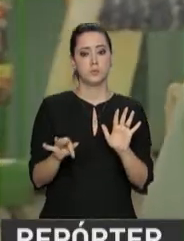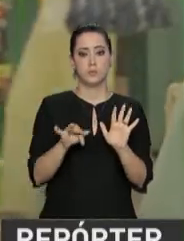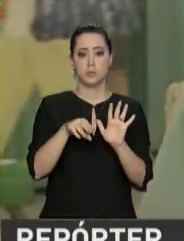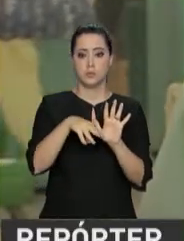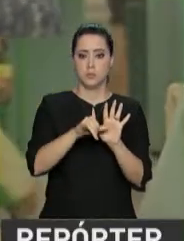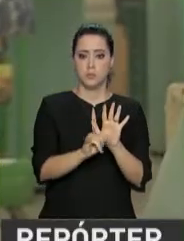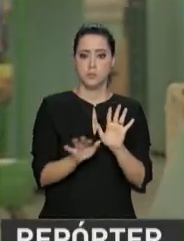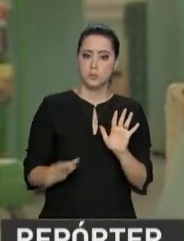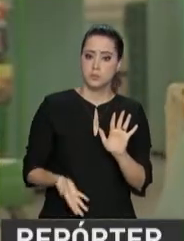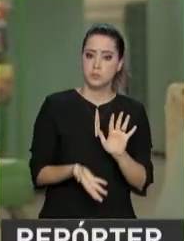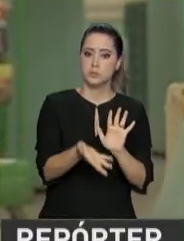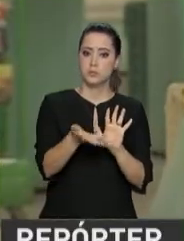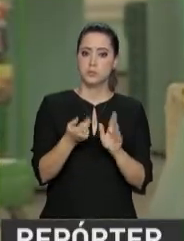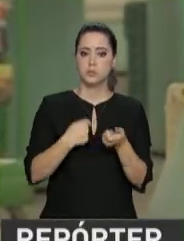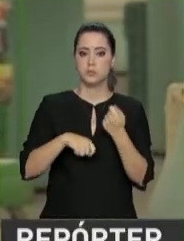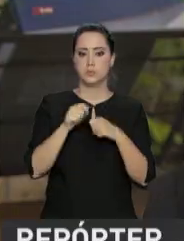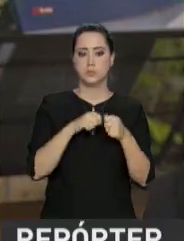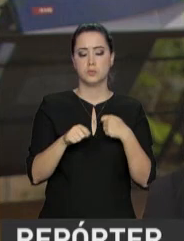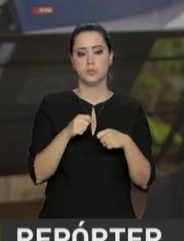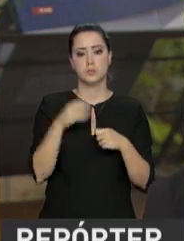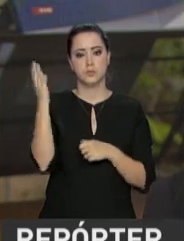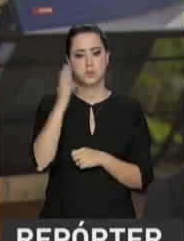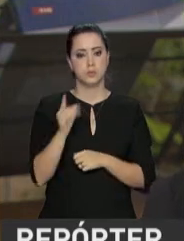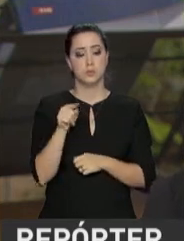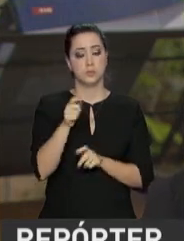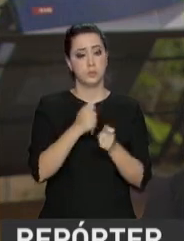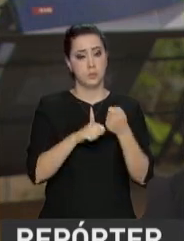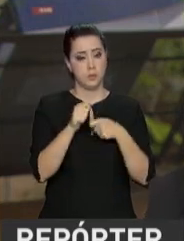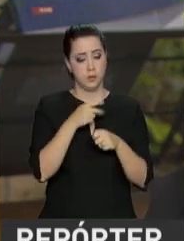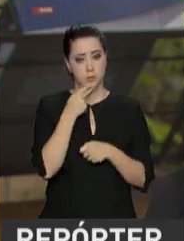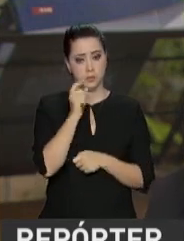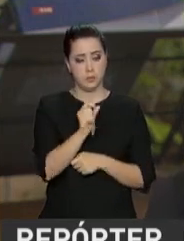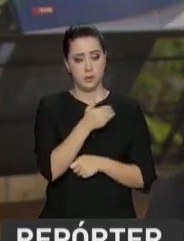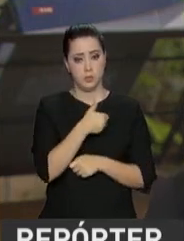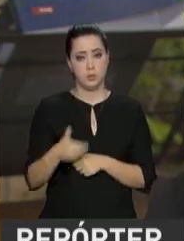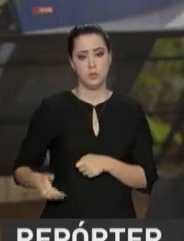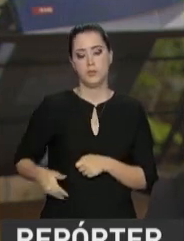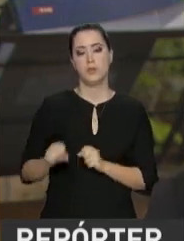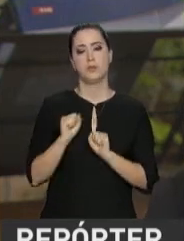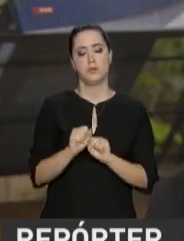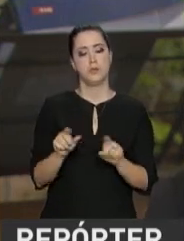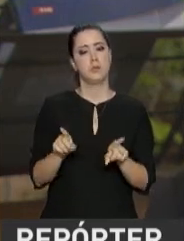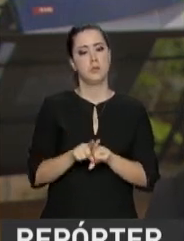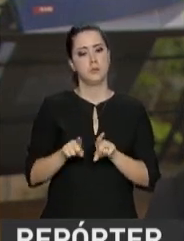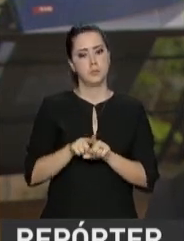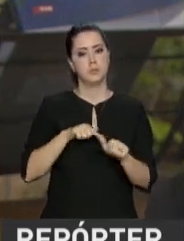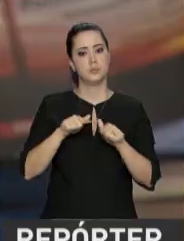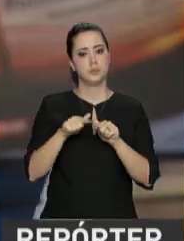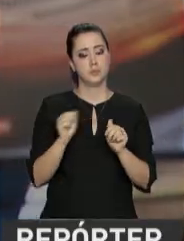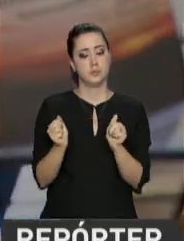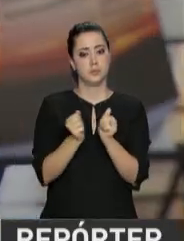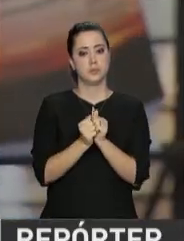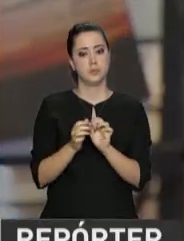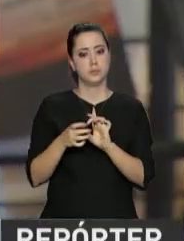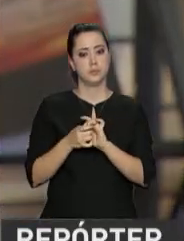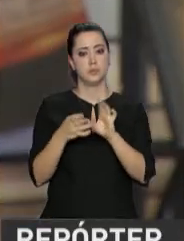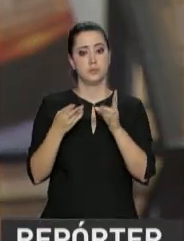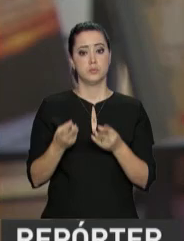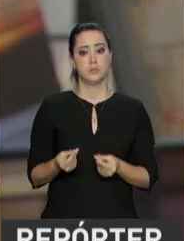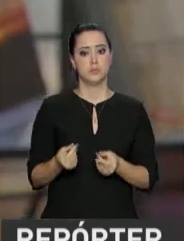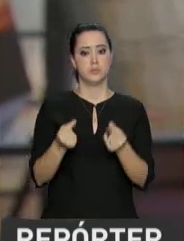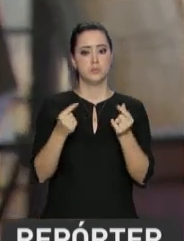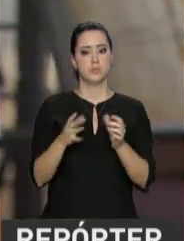impulsionadores da economia brasileira para este economista o governo também fez a parte dele com a liberação de